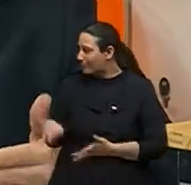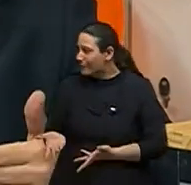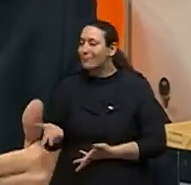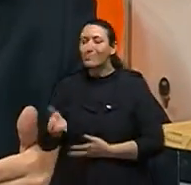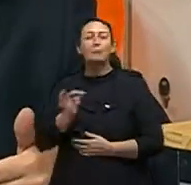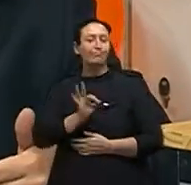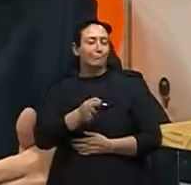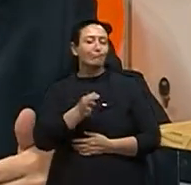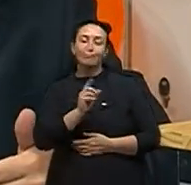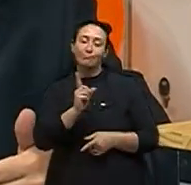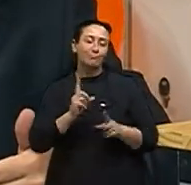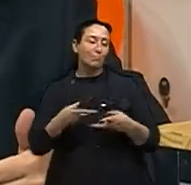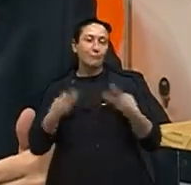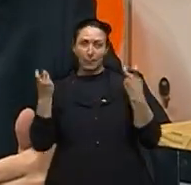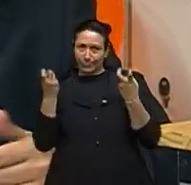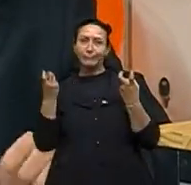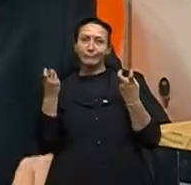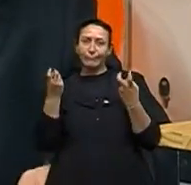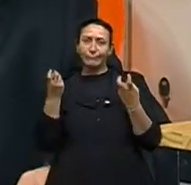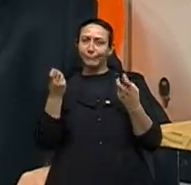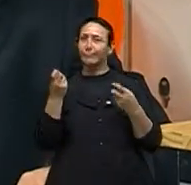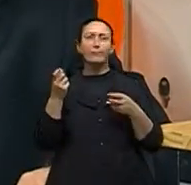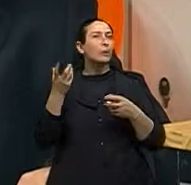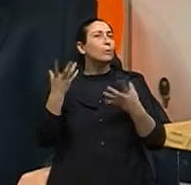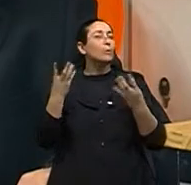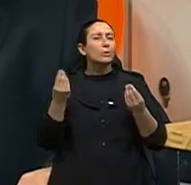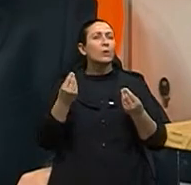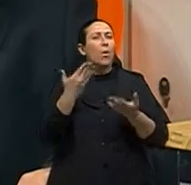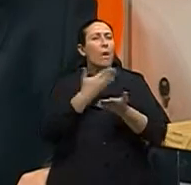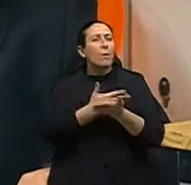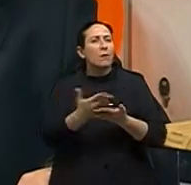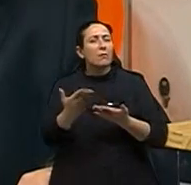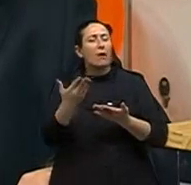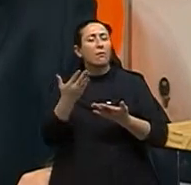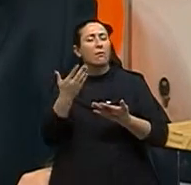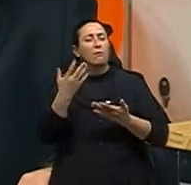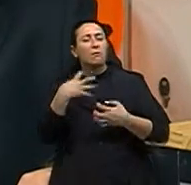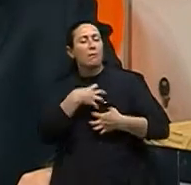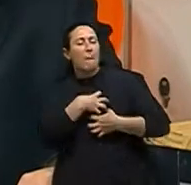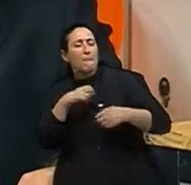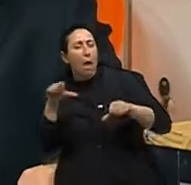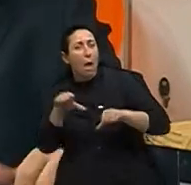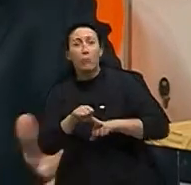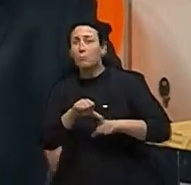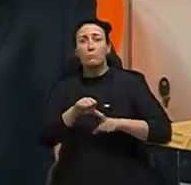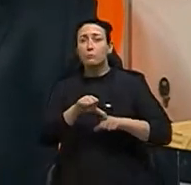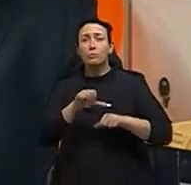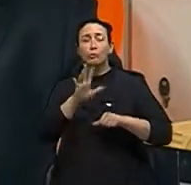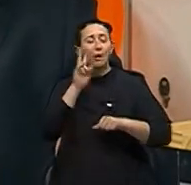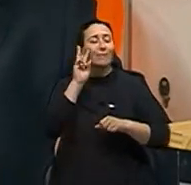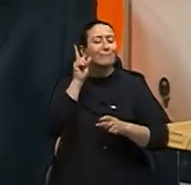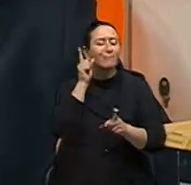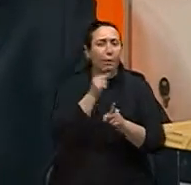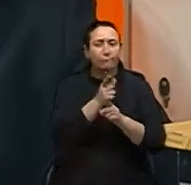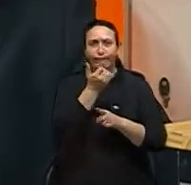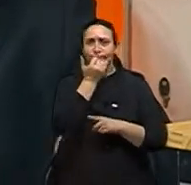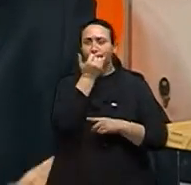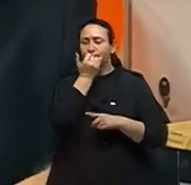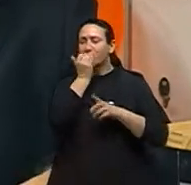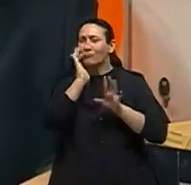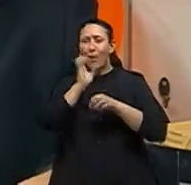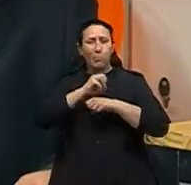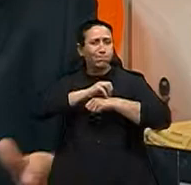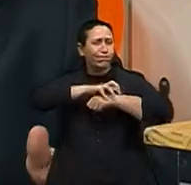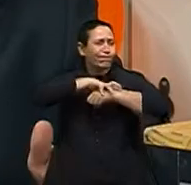ocorrer num estágio muito avançado da doença ah inicialmente as pessoas em geral não sentem